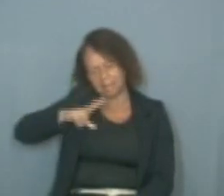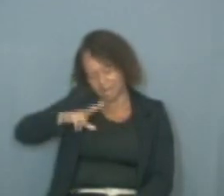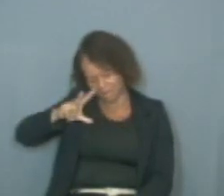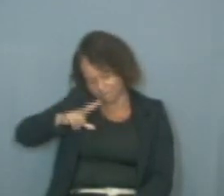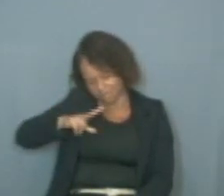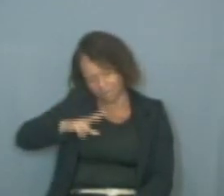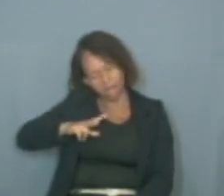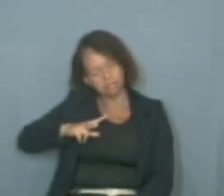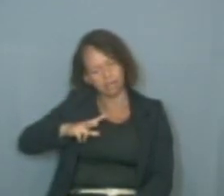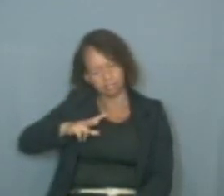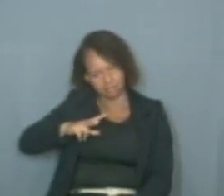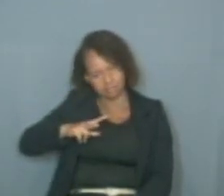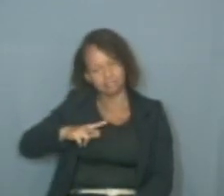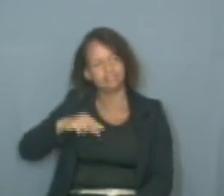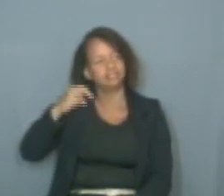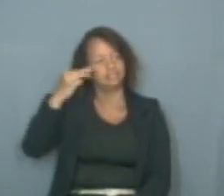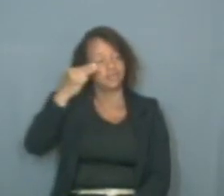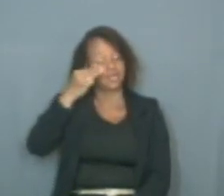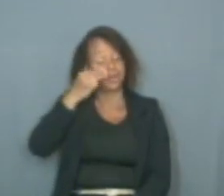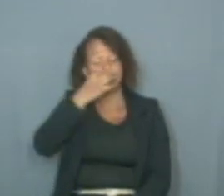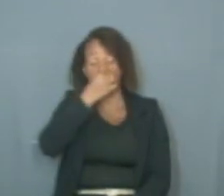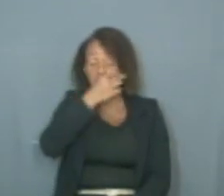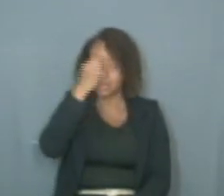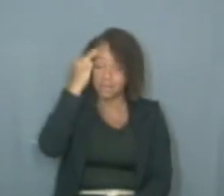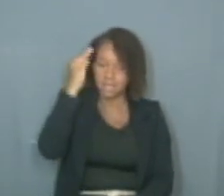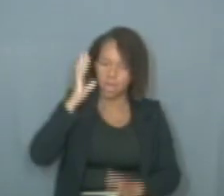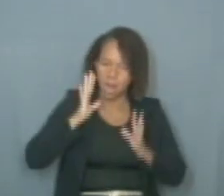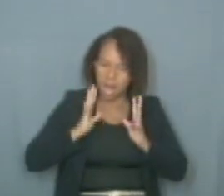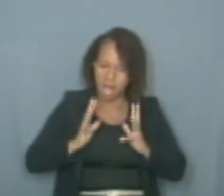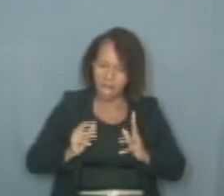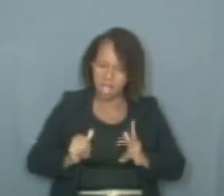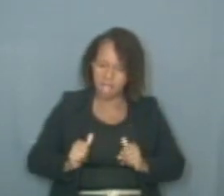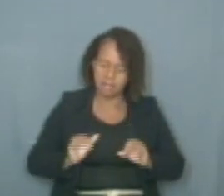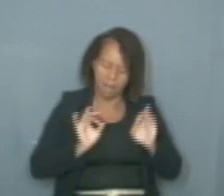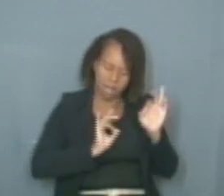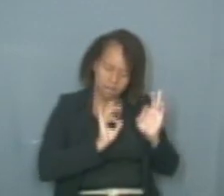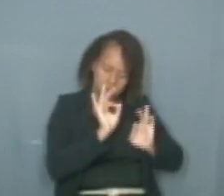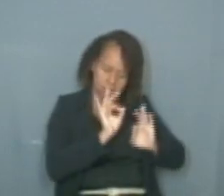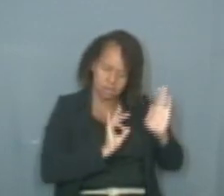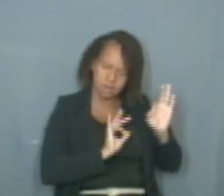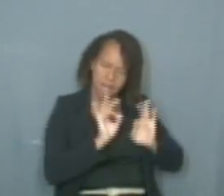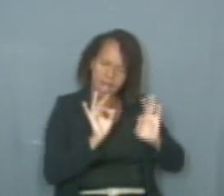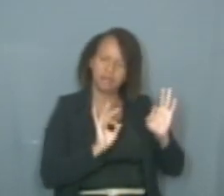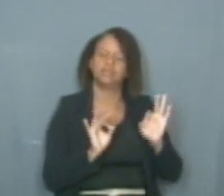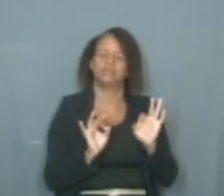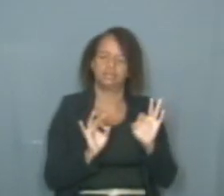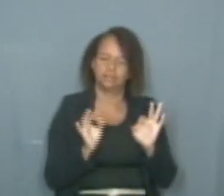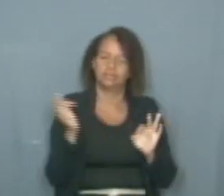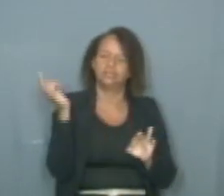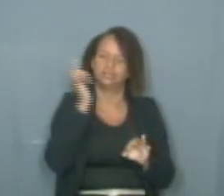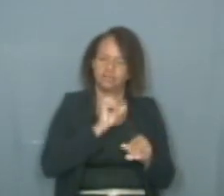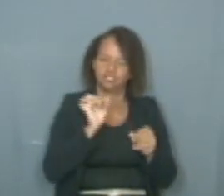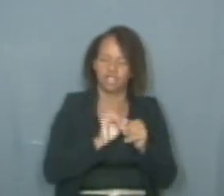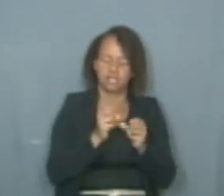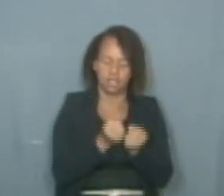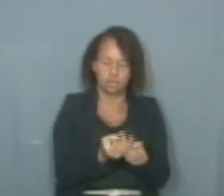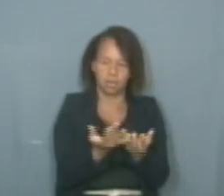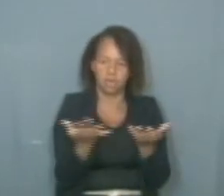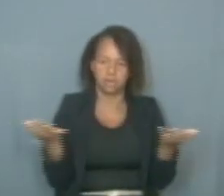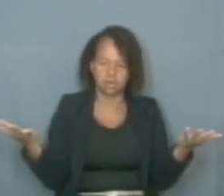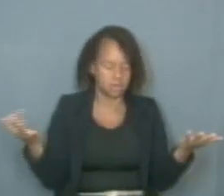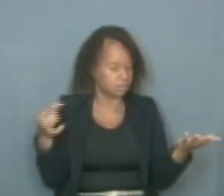que mantém o museu limpo, pintado, organizado, que consegue fazer